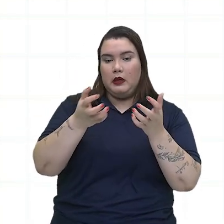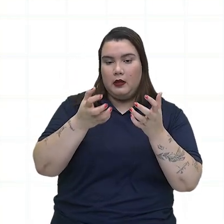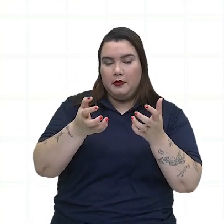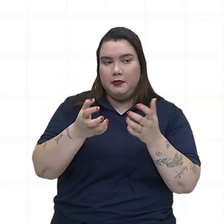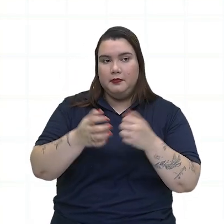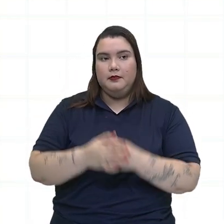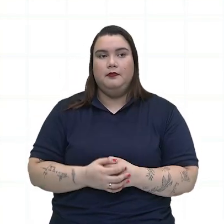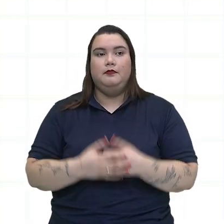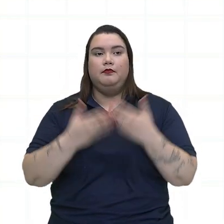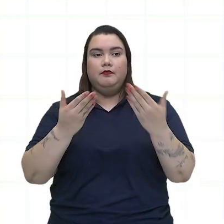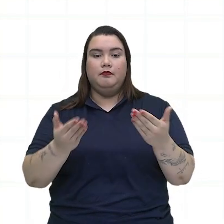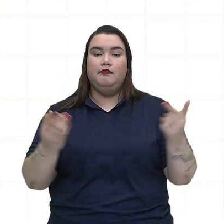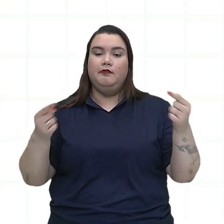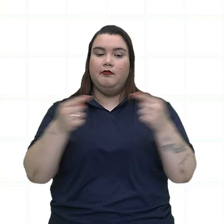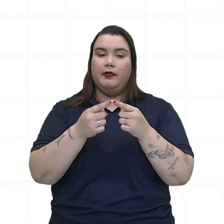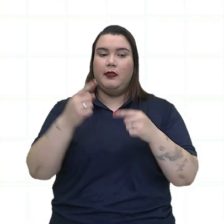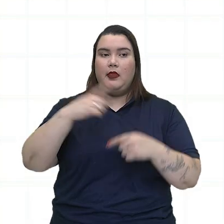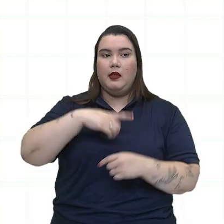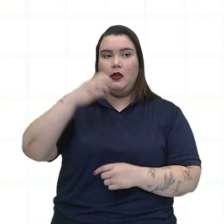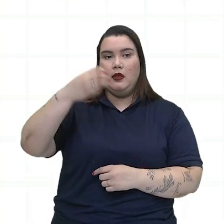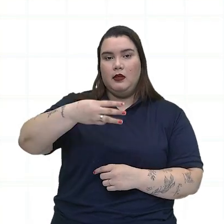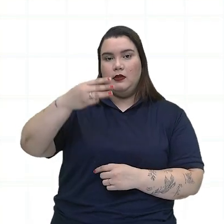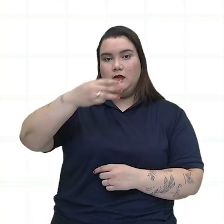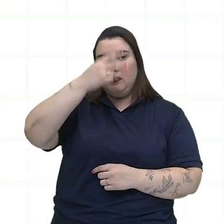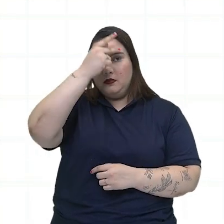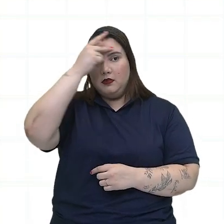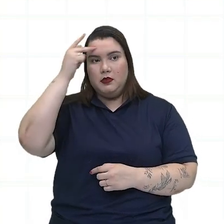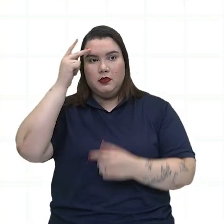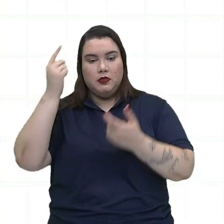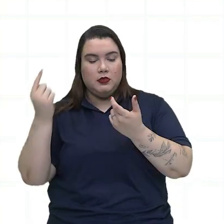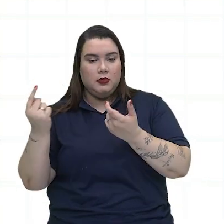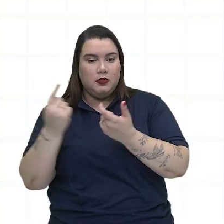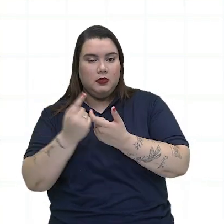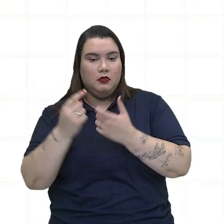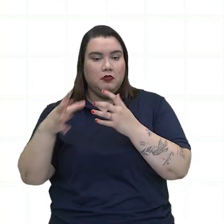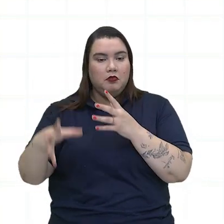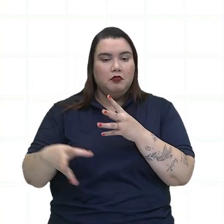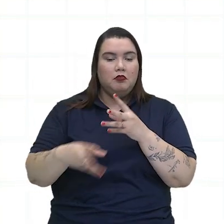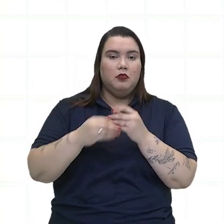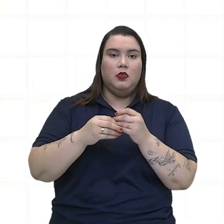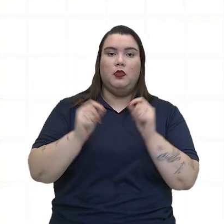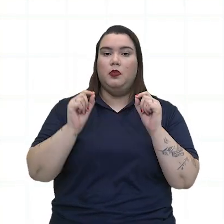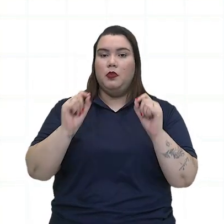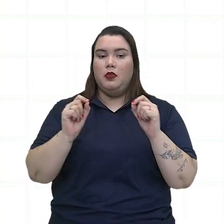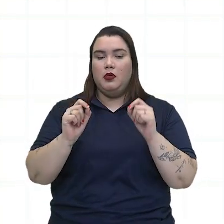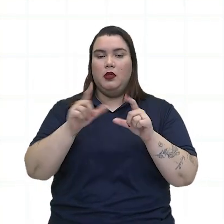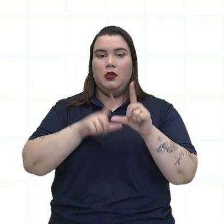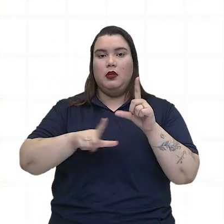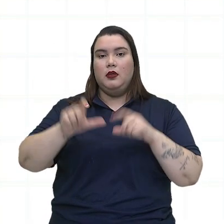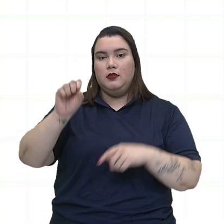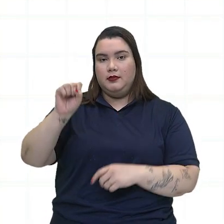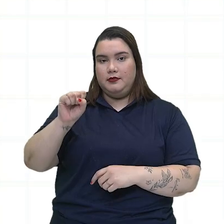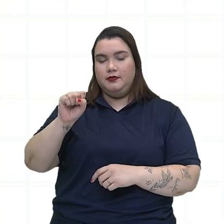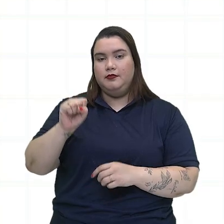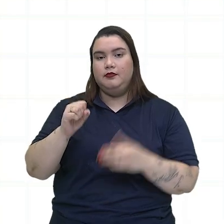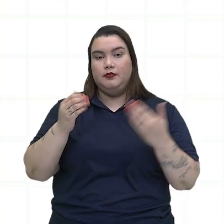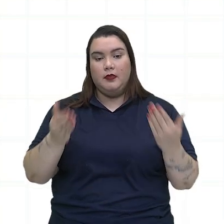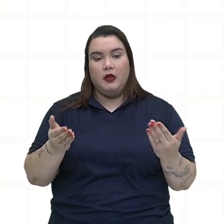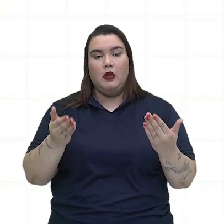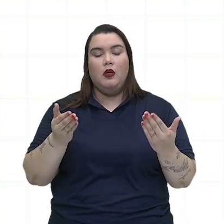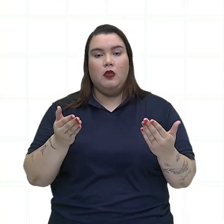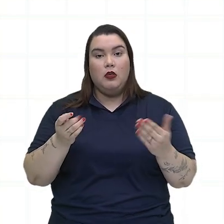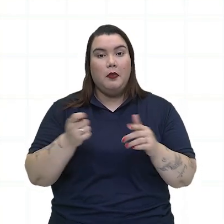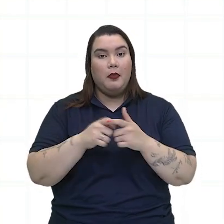Como aqui está na terceira pessoa do singular, o que foi acrescentado? O S. Na maioria